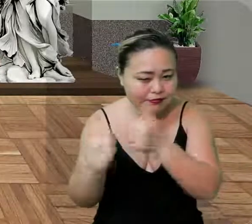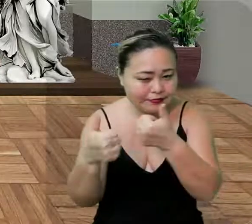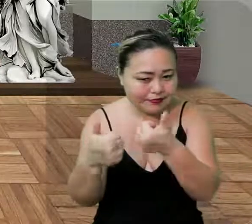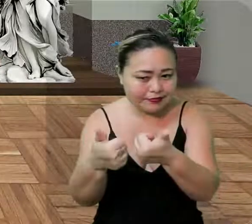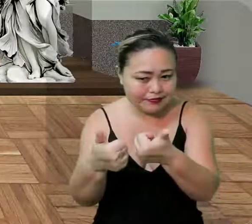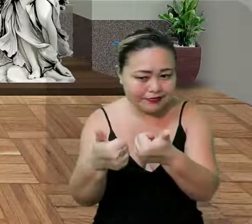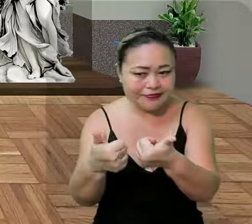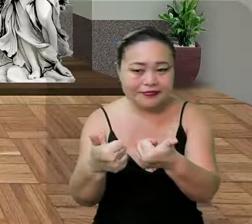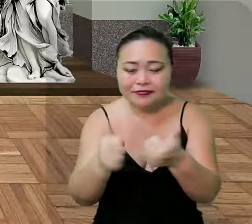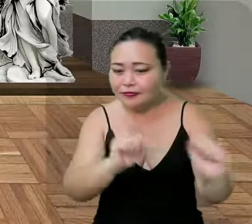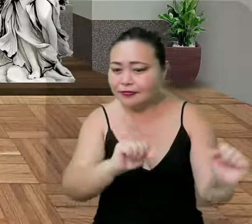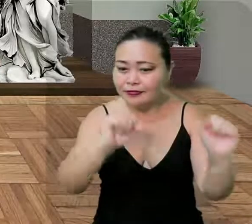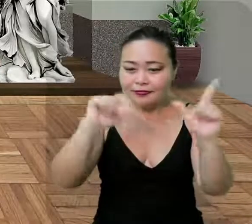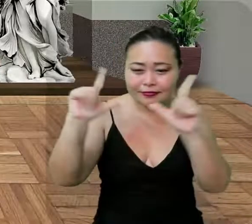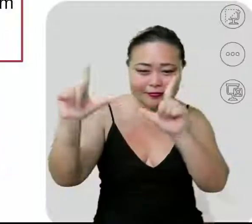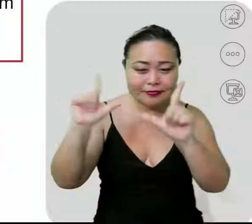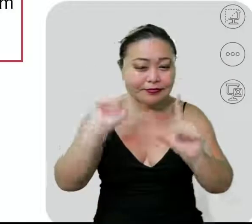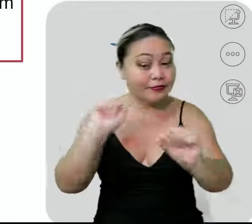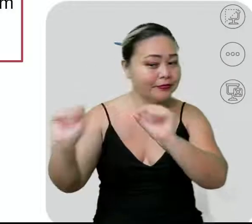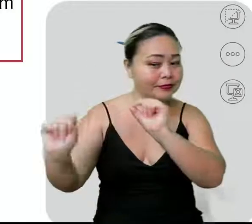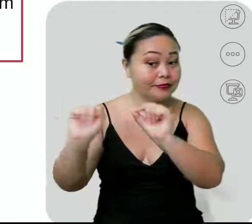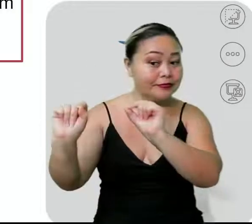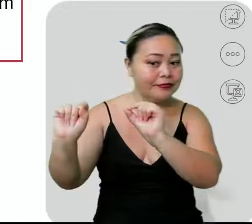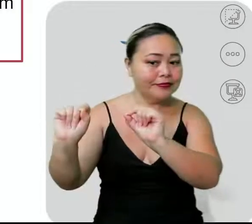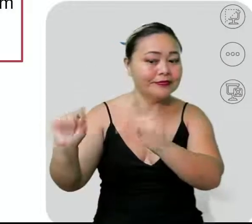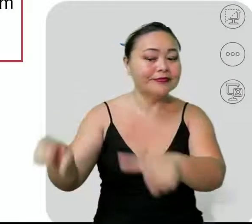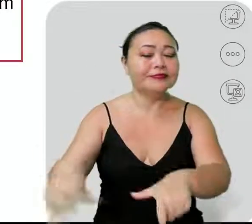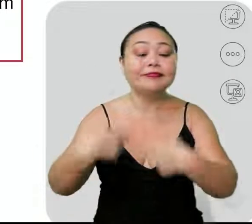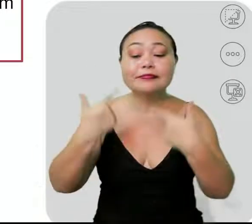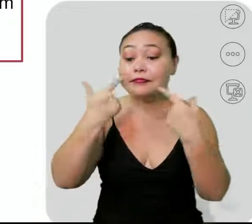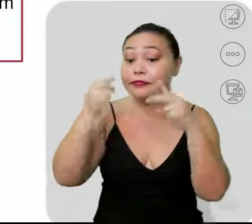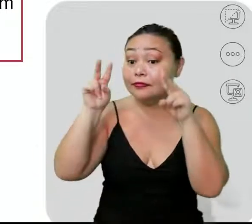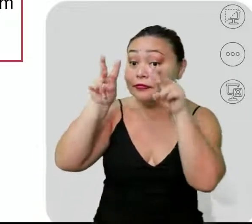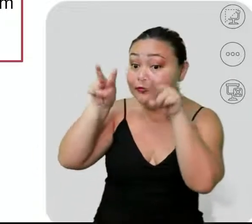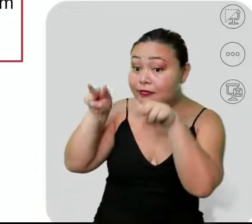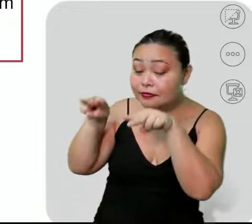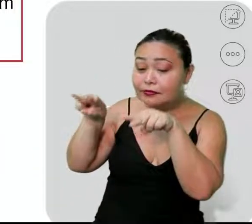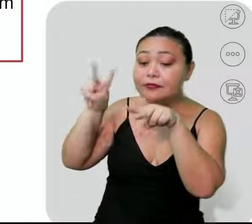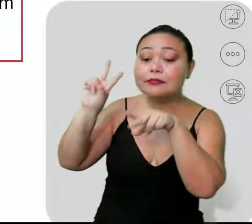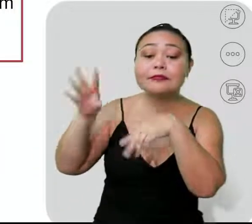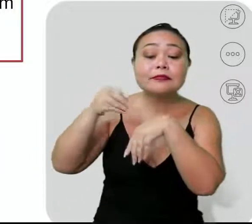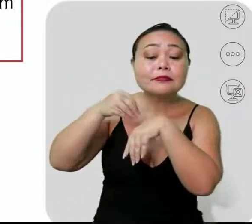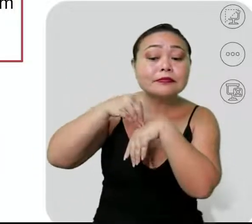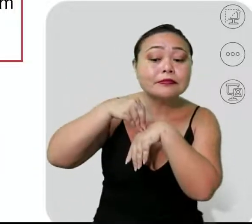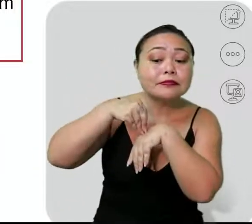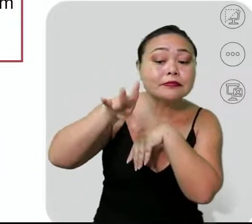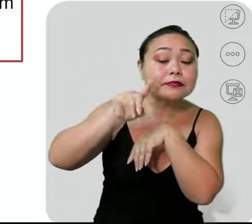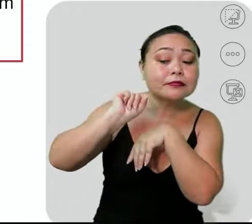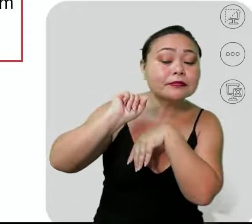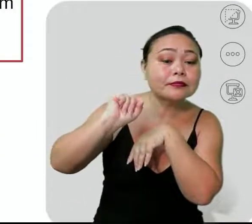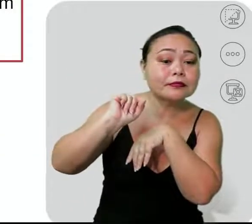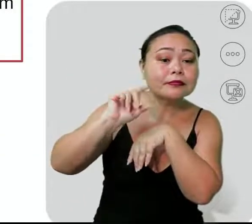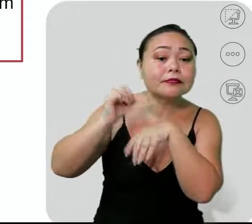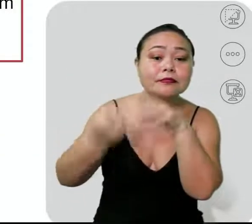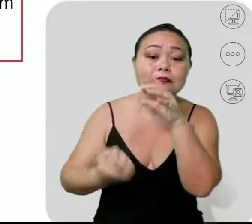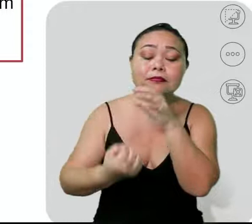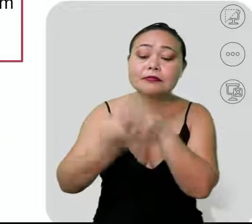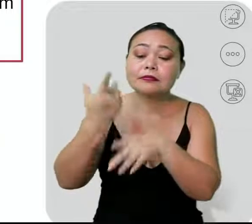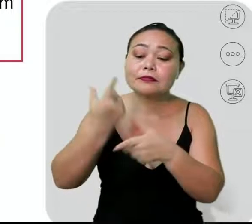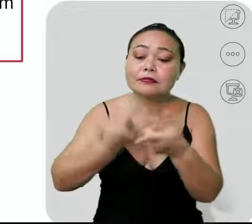por mim tá certo joga na tela o que que nós temos aí veja então nós trabalhamos no assunto